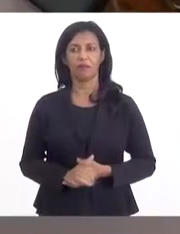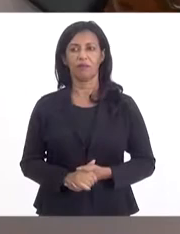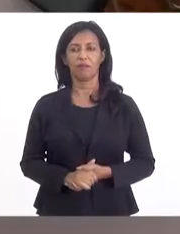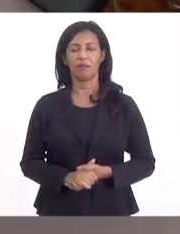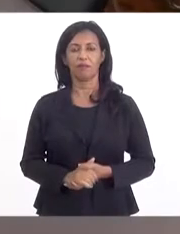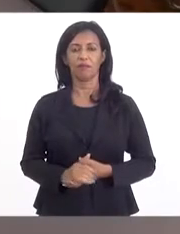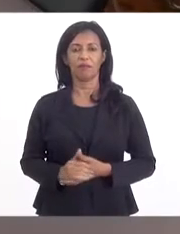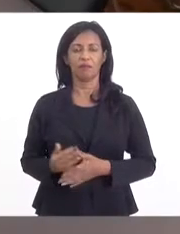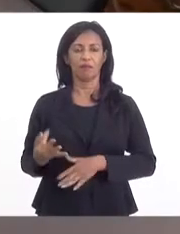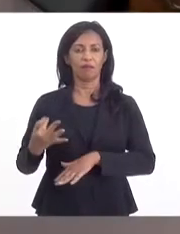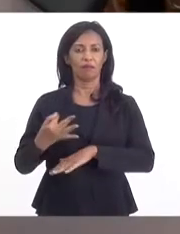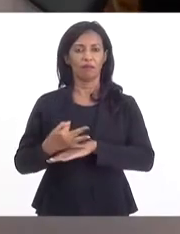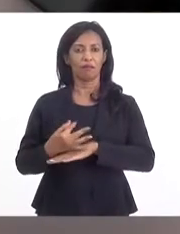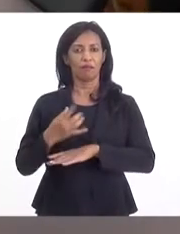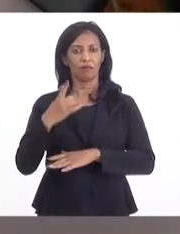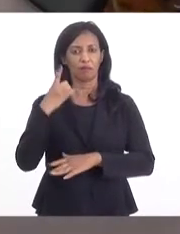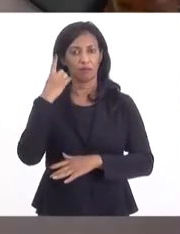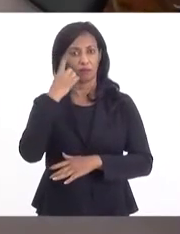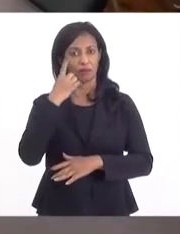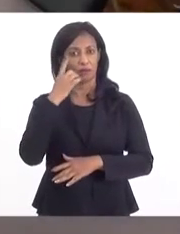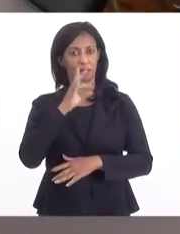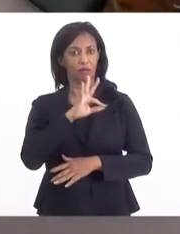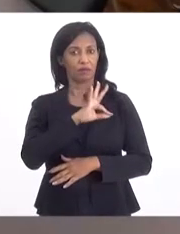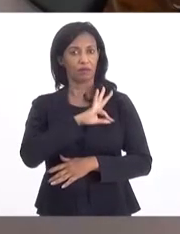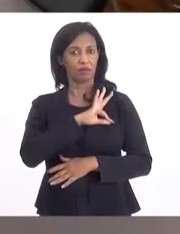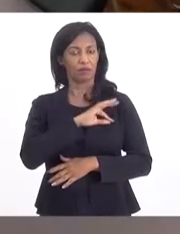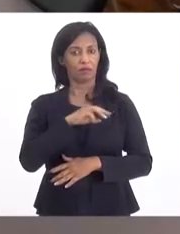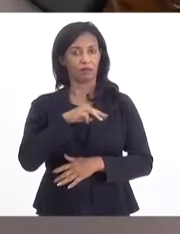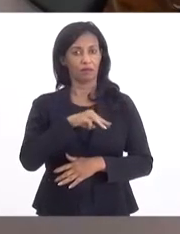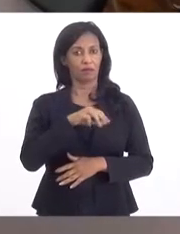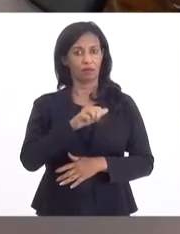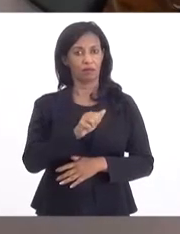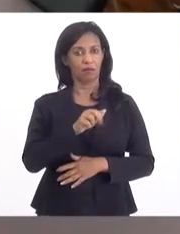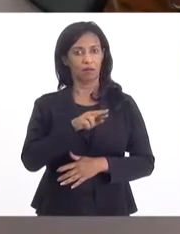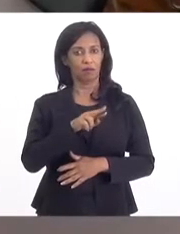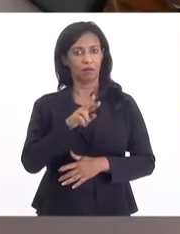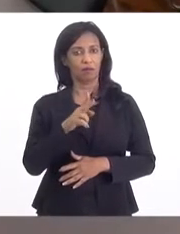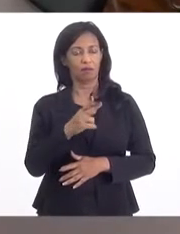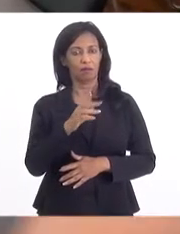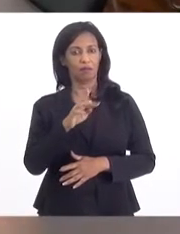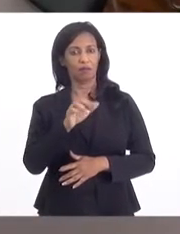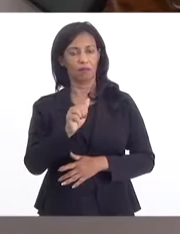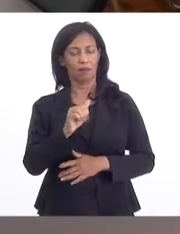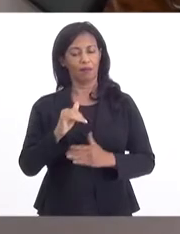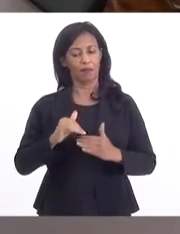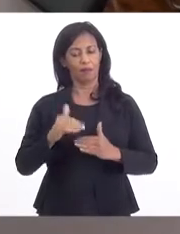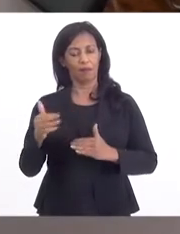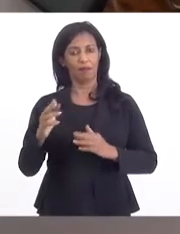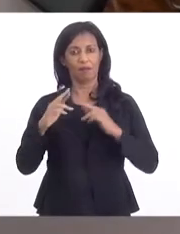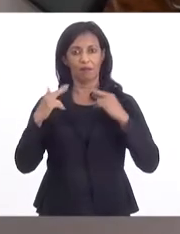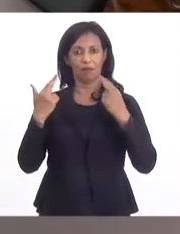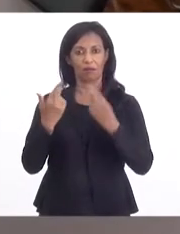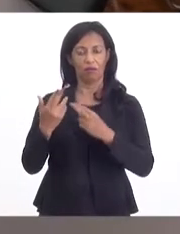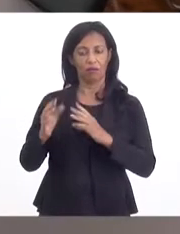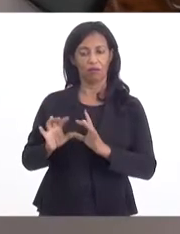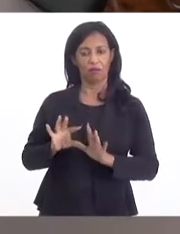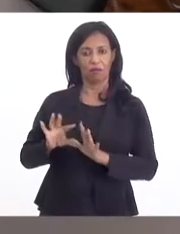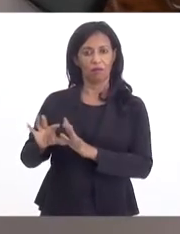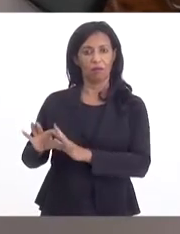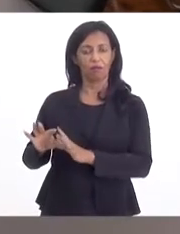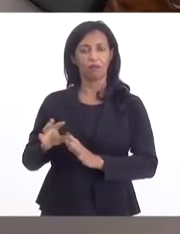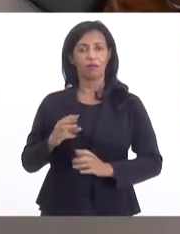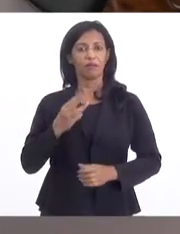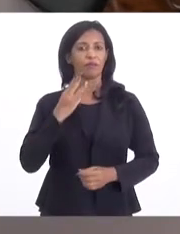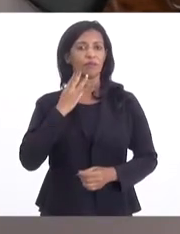a ausência da deputada Marta Rocha, que está numa agenda externa, e o deputado